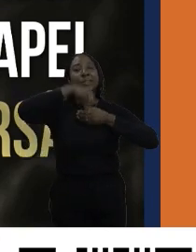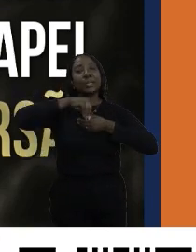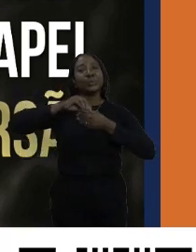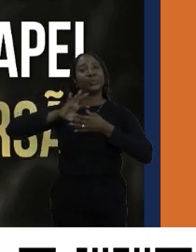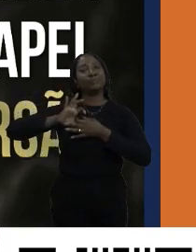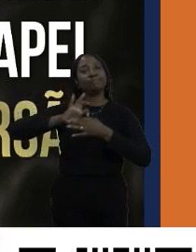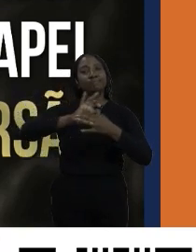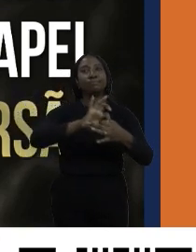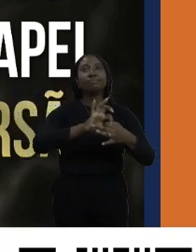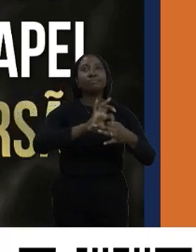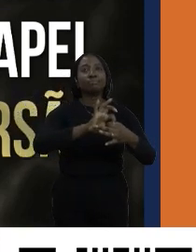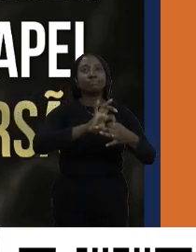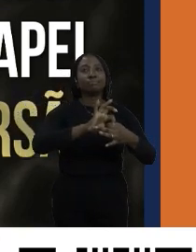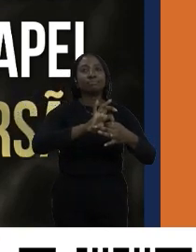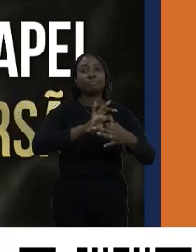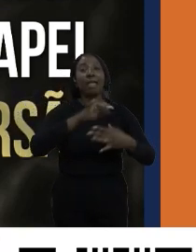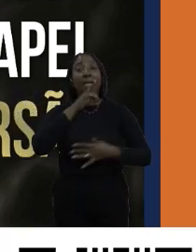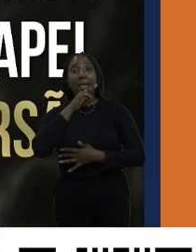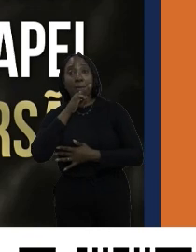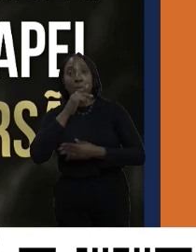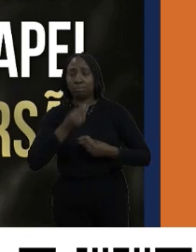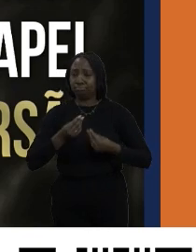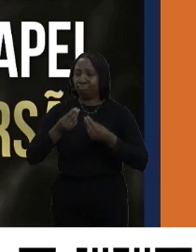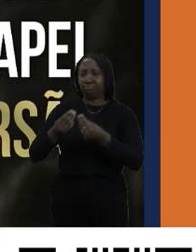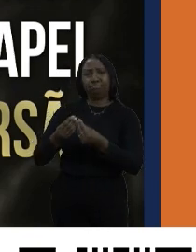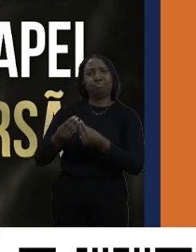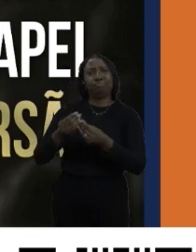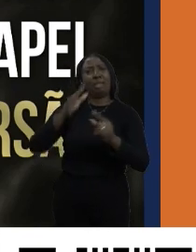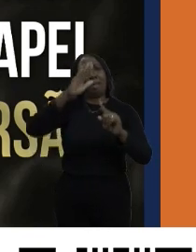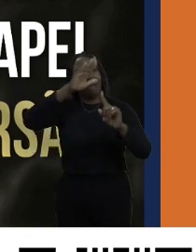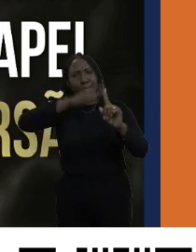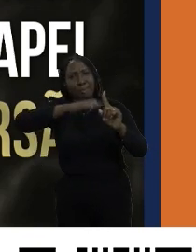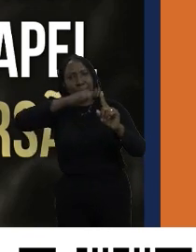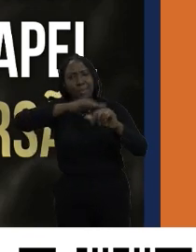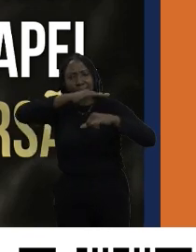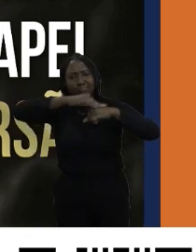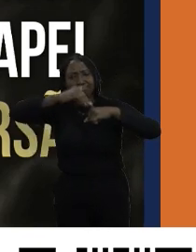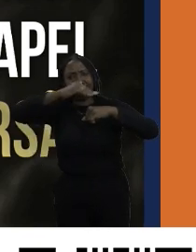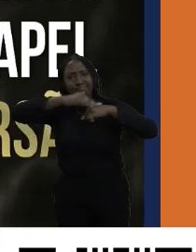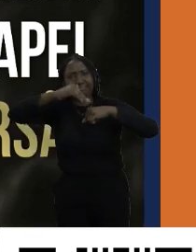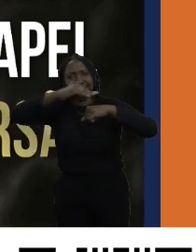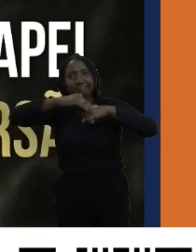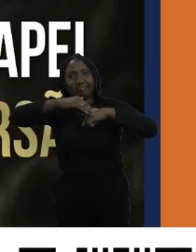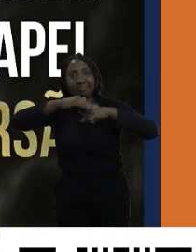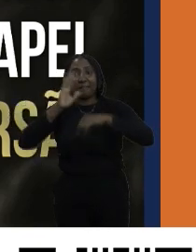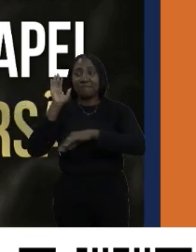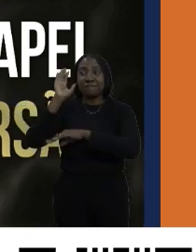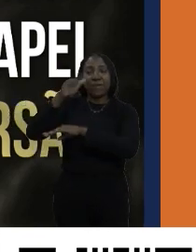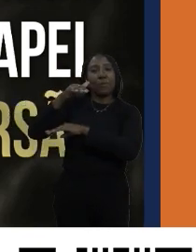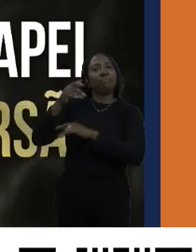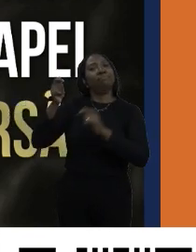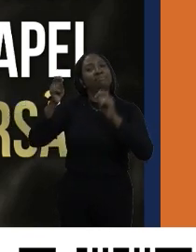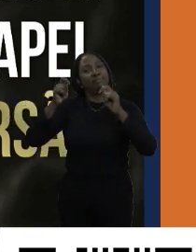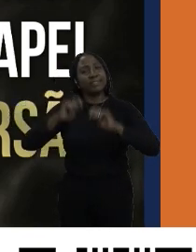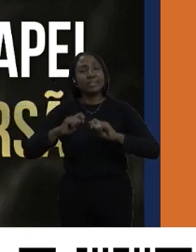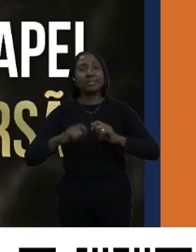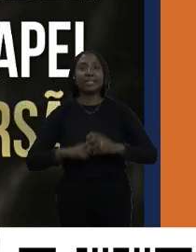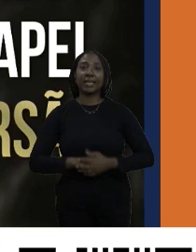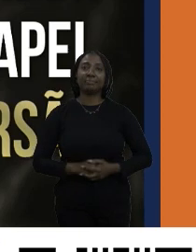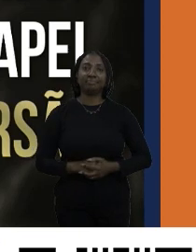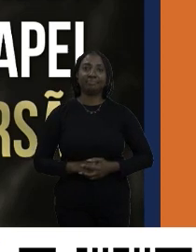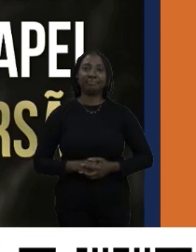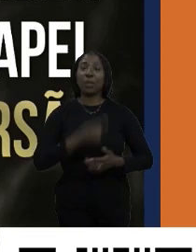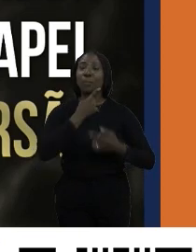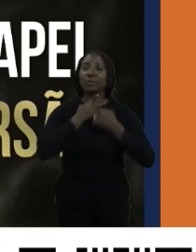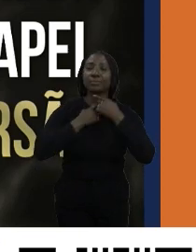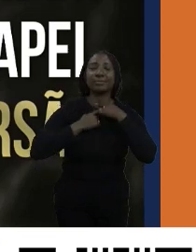Era para dar água, eu dava água, cara. Era para abanar, eu abanava os caras. Era para jogar vôlei, caramba, eu jogava com a maior